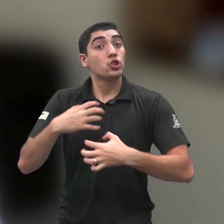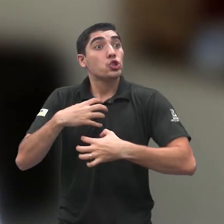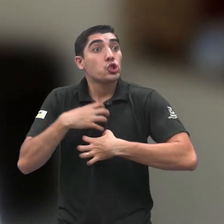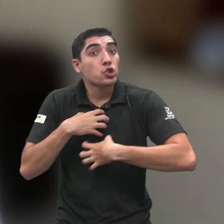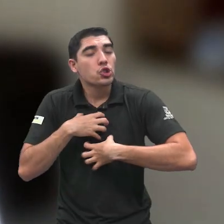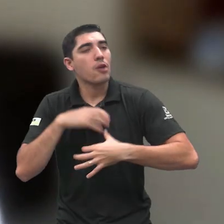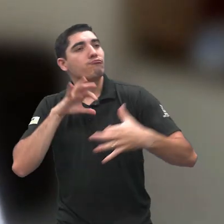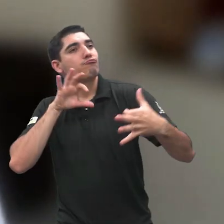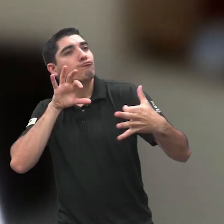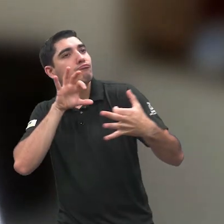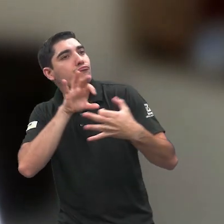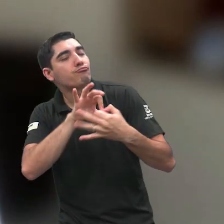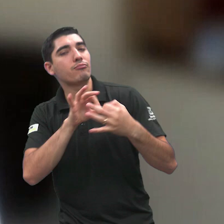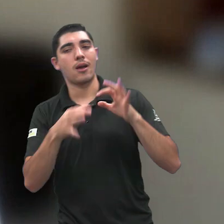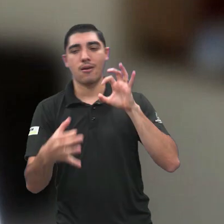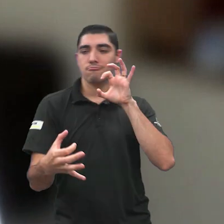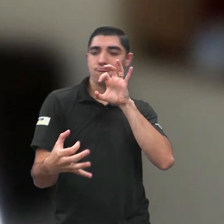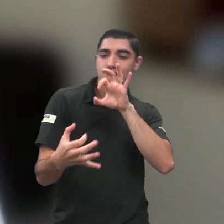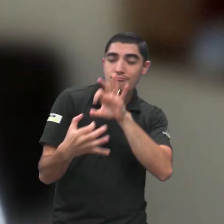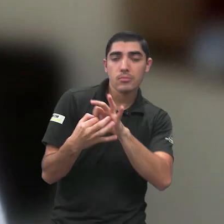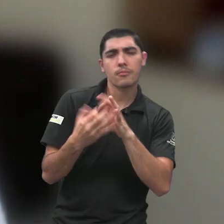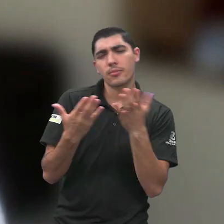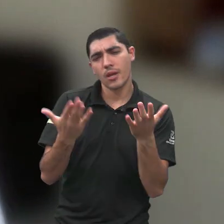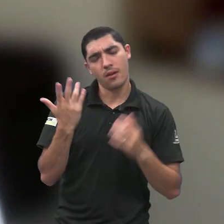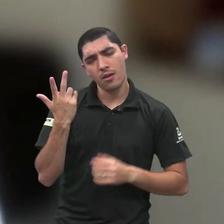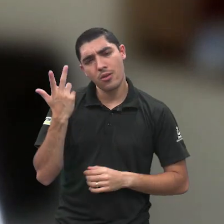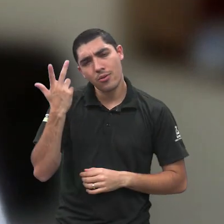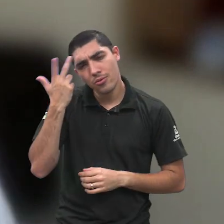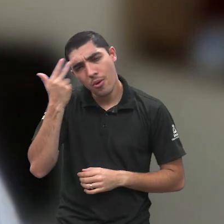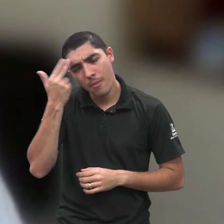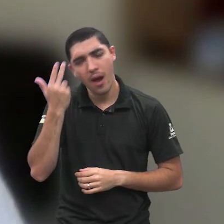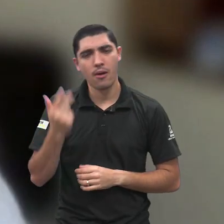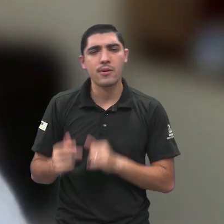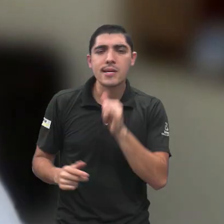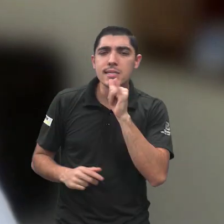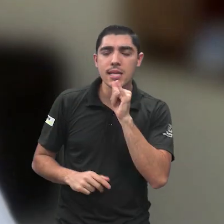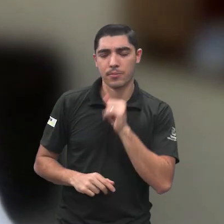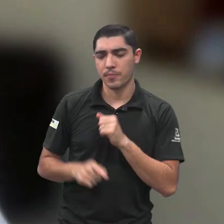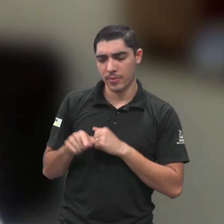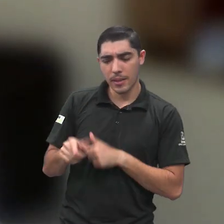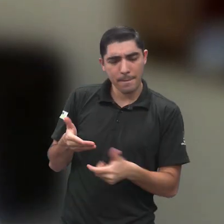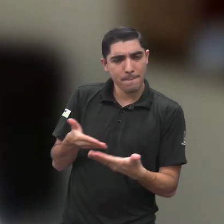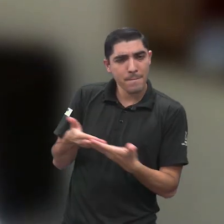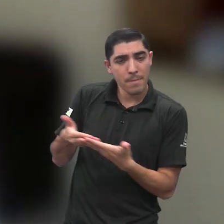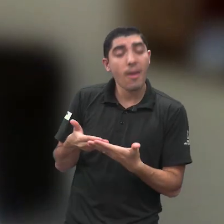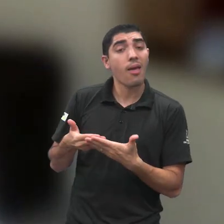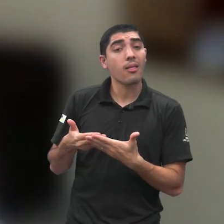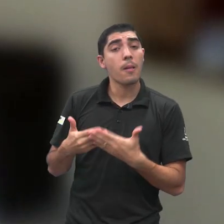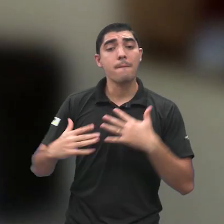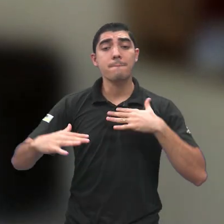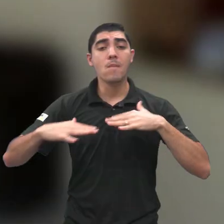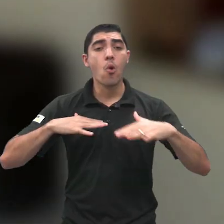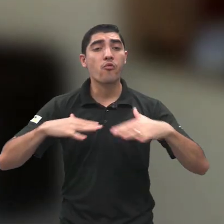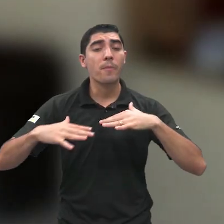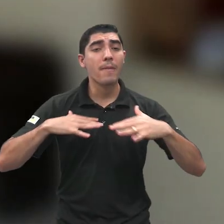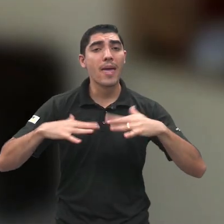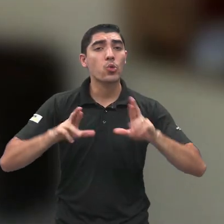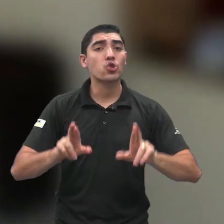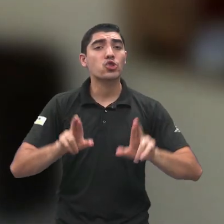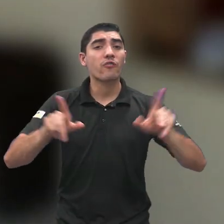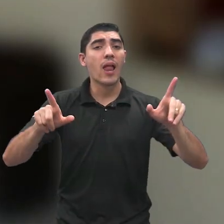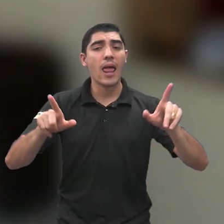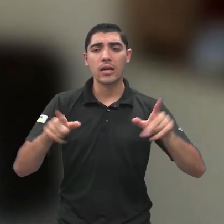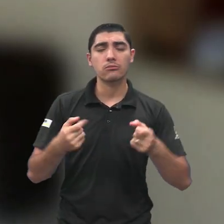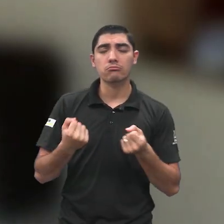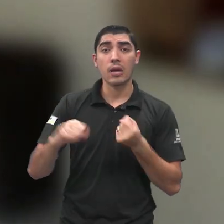né? Então é normal o bebê ter diversos movimentos, às vezes involuntários, que às vezes até